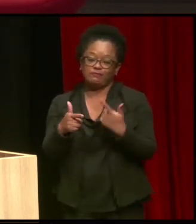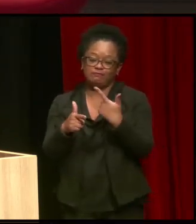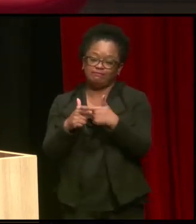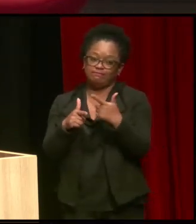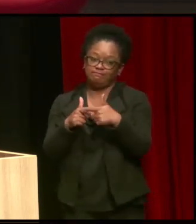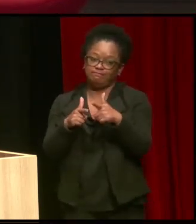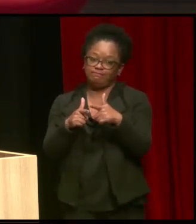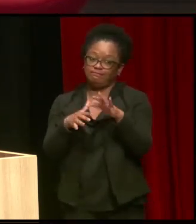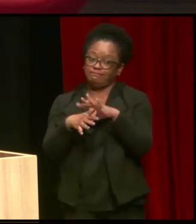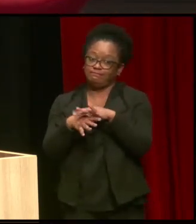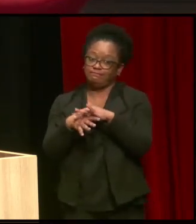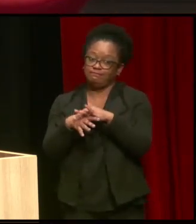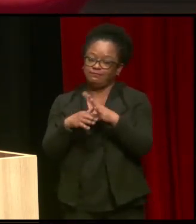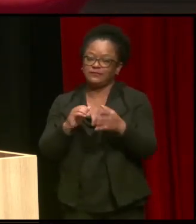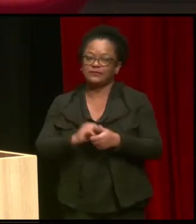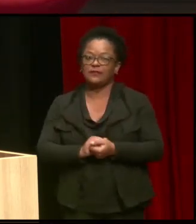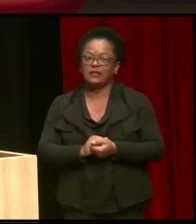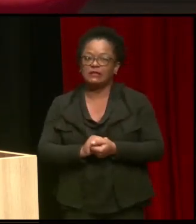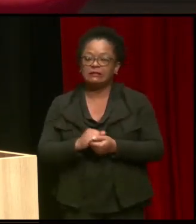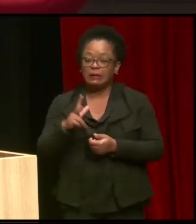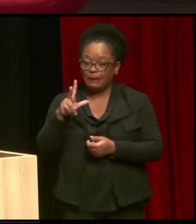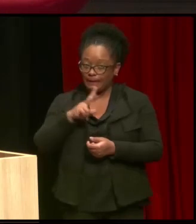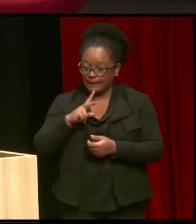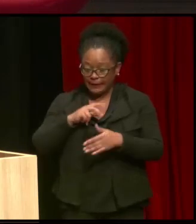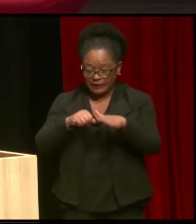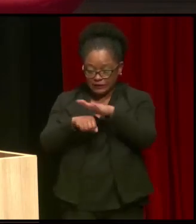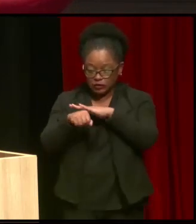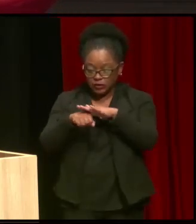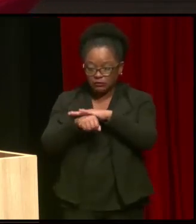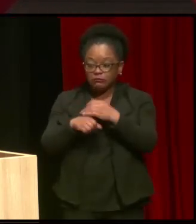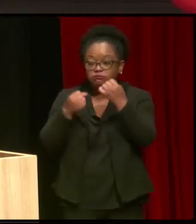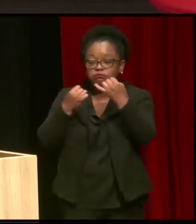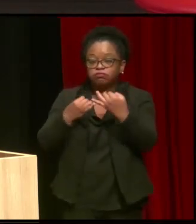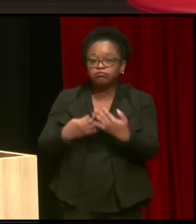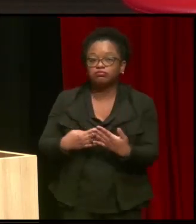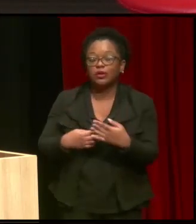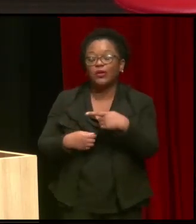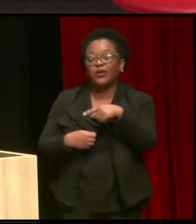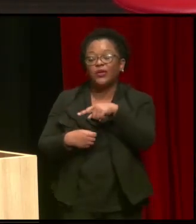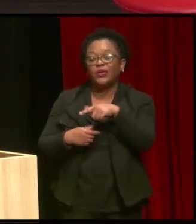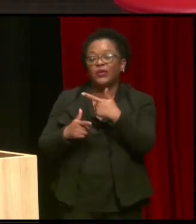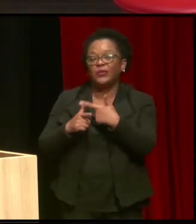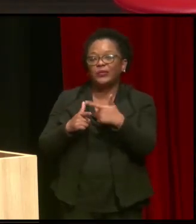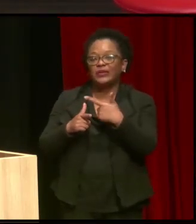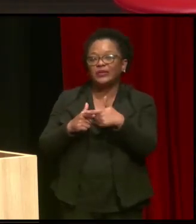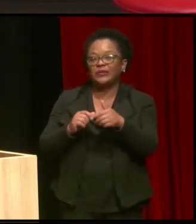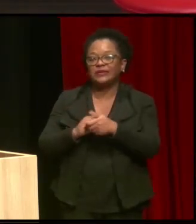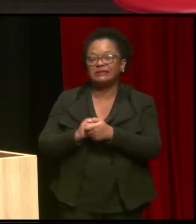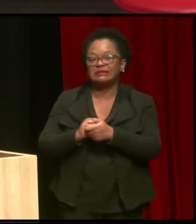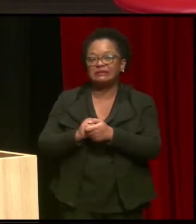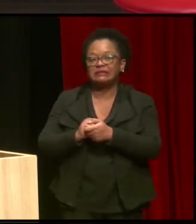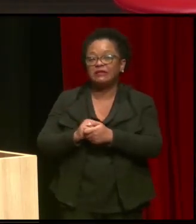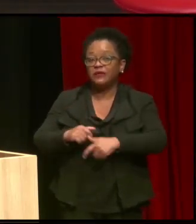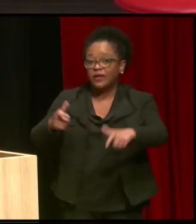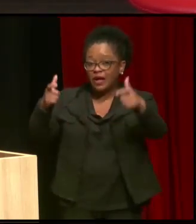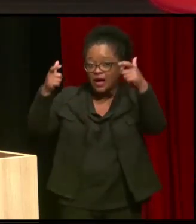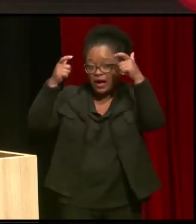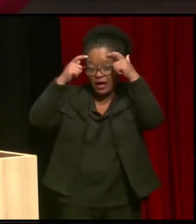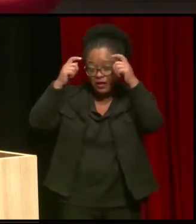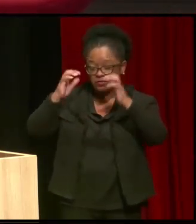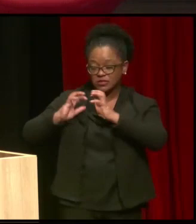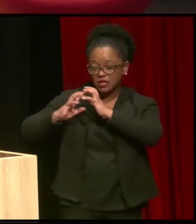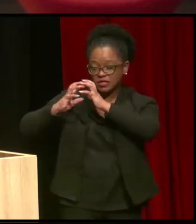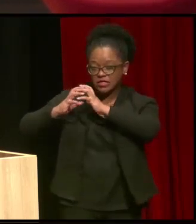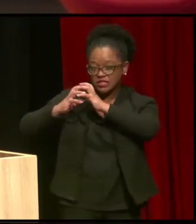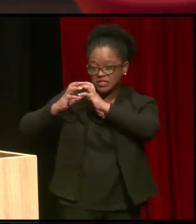Aí, vou ter que falar com o senhor aqui em particular. E aí o médico vai dizer, olha, seu filho tem hidrocefalia, seu filho